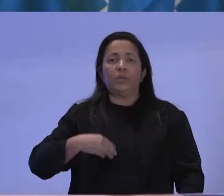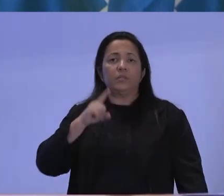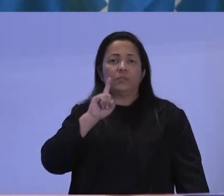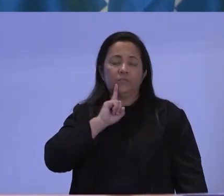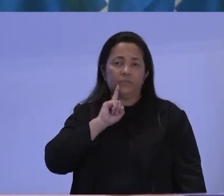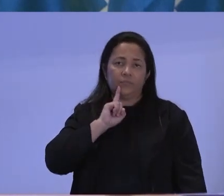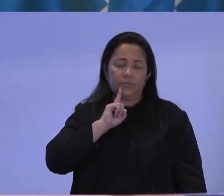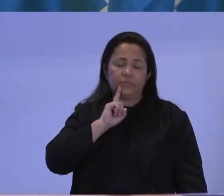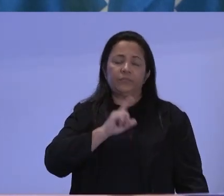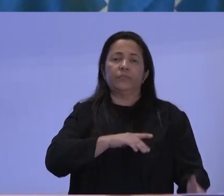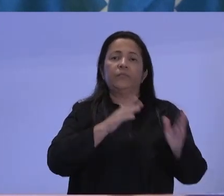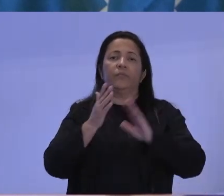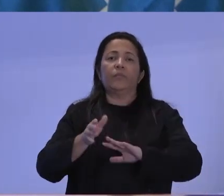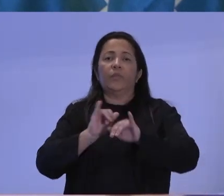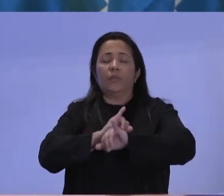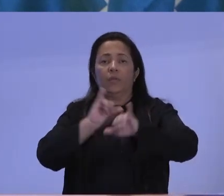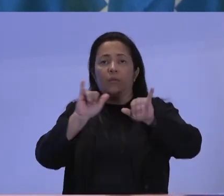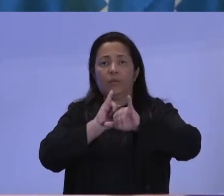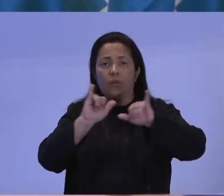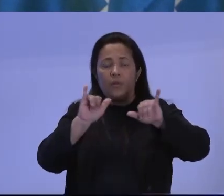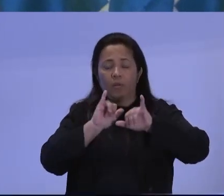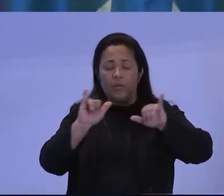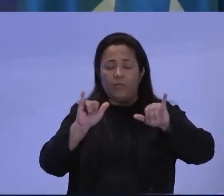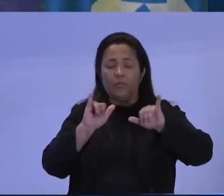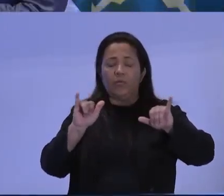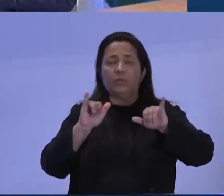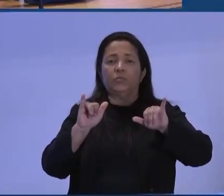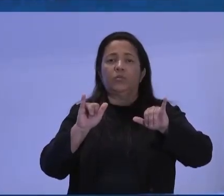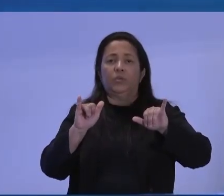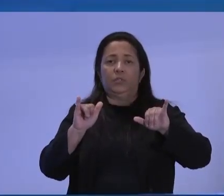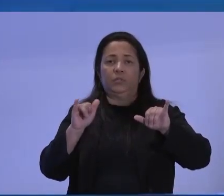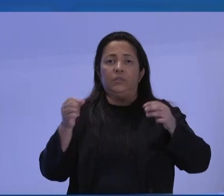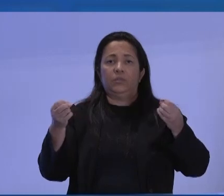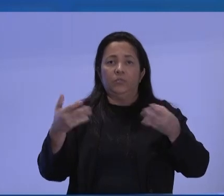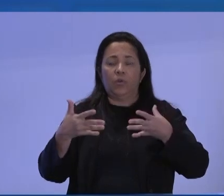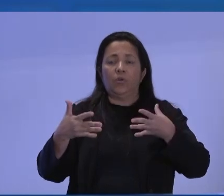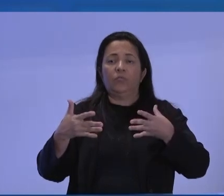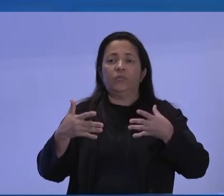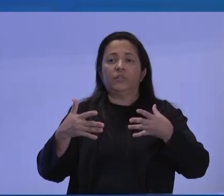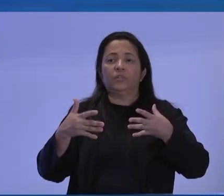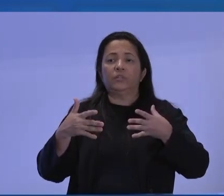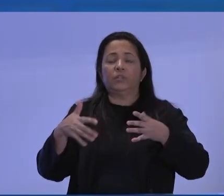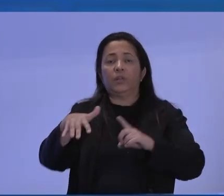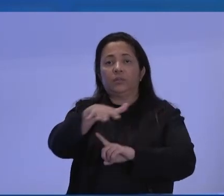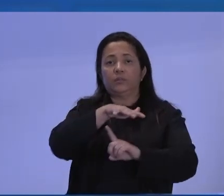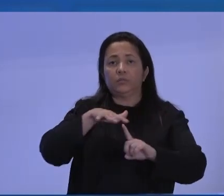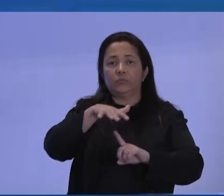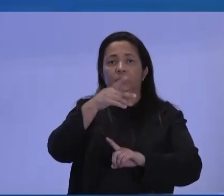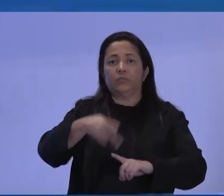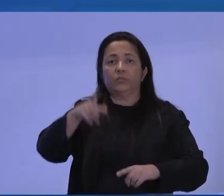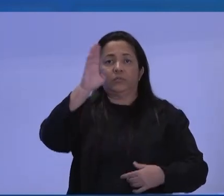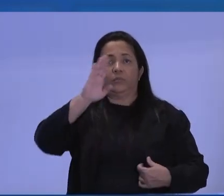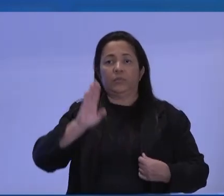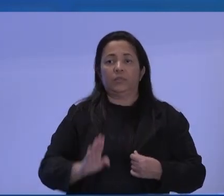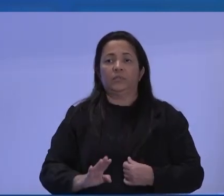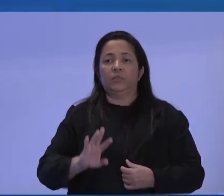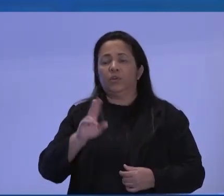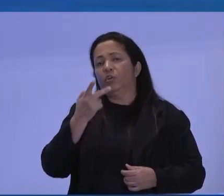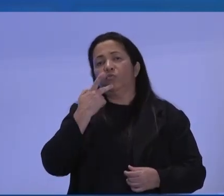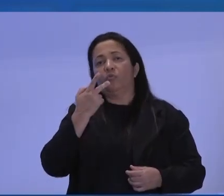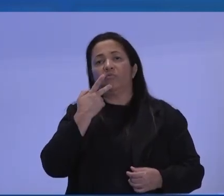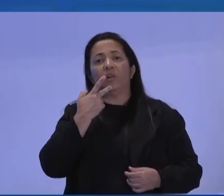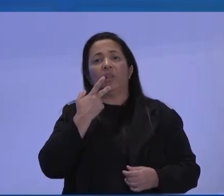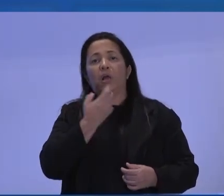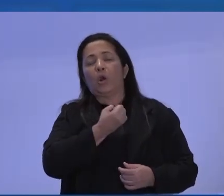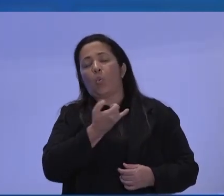mais atualizados sobre a hanseníase no Brasil, mas eu não vou ficar aqui para vocês repetindo quantos casos